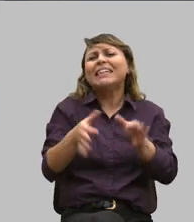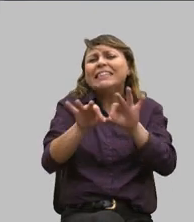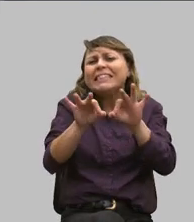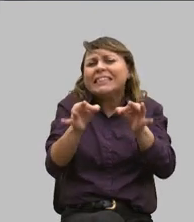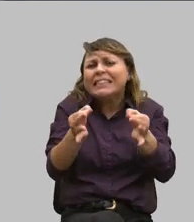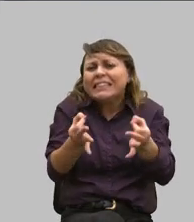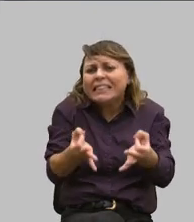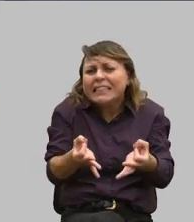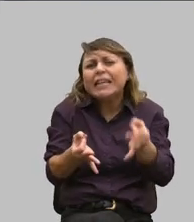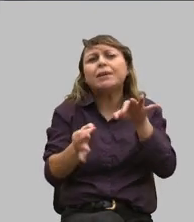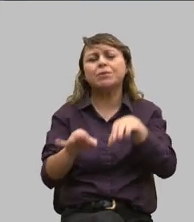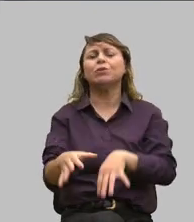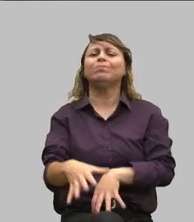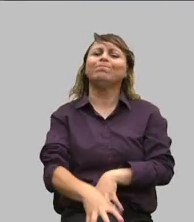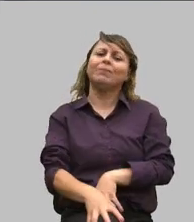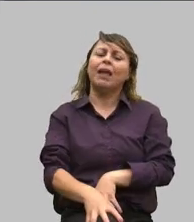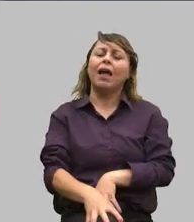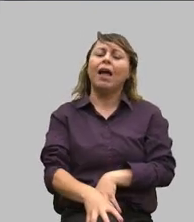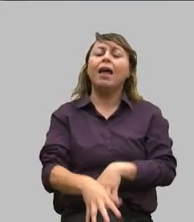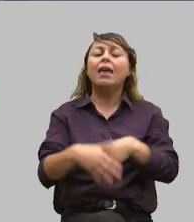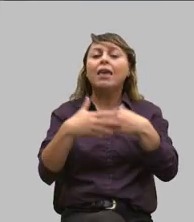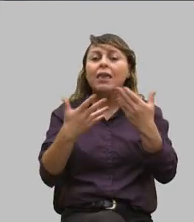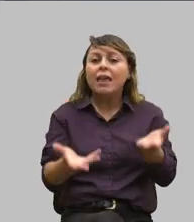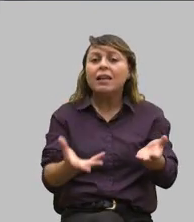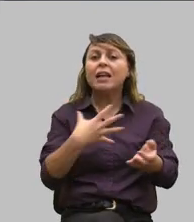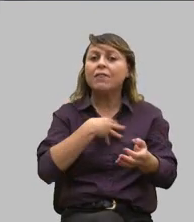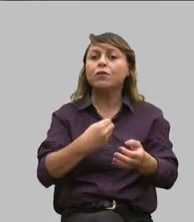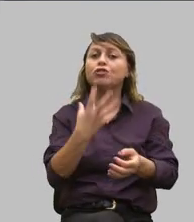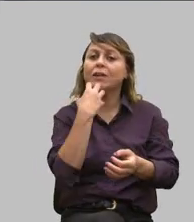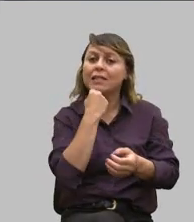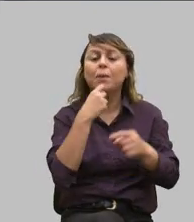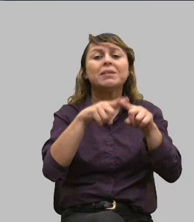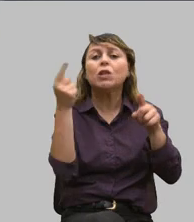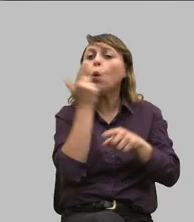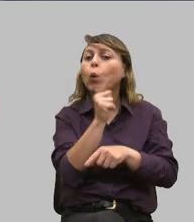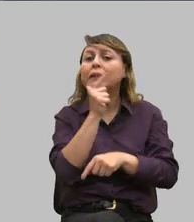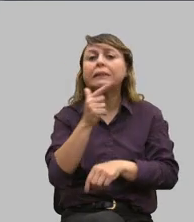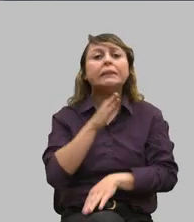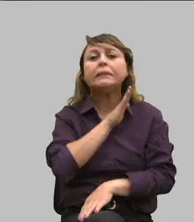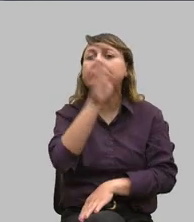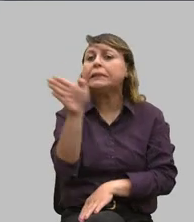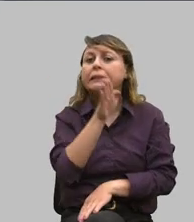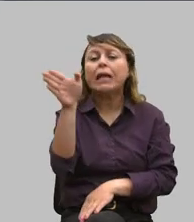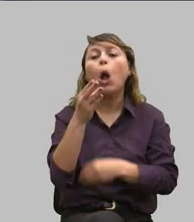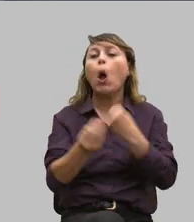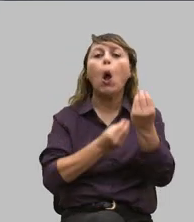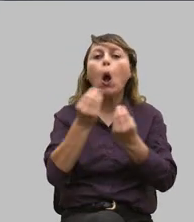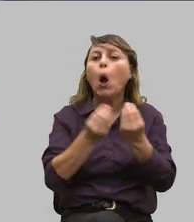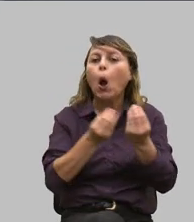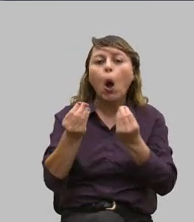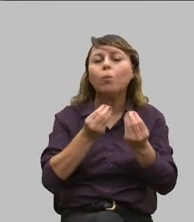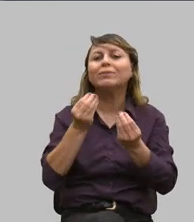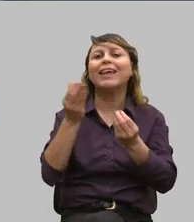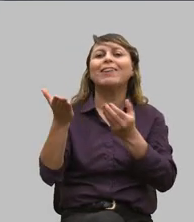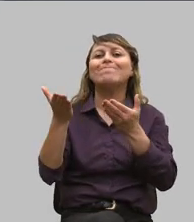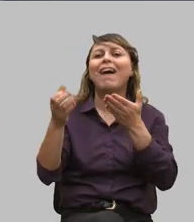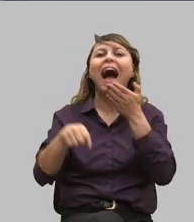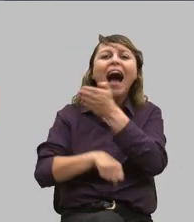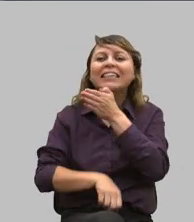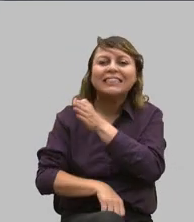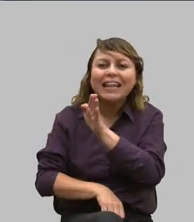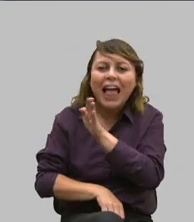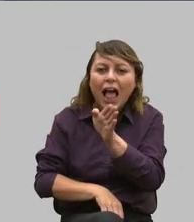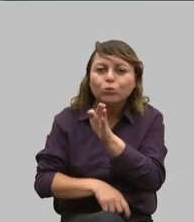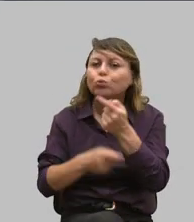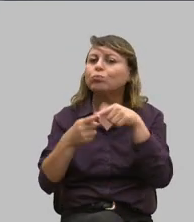sou filho de criação e eu não conseguia ir porque não tinha como né a pessoa me criava ela era